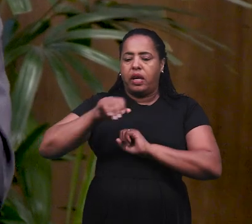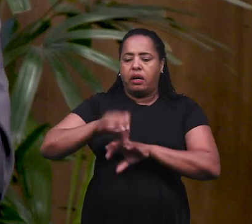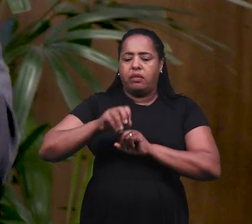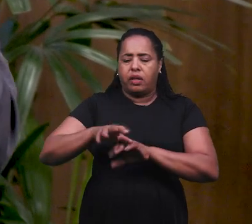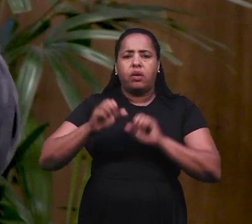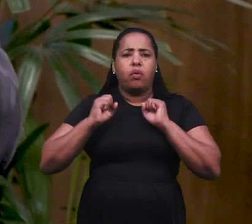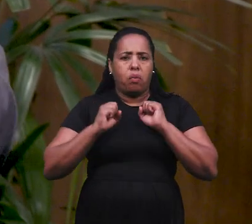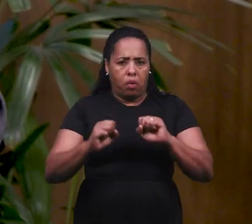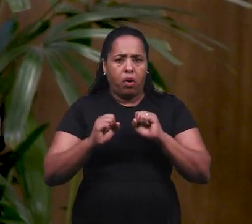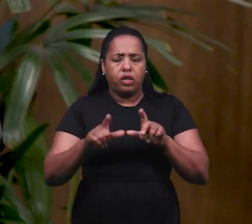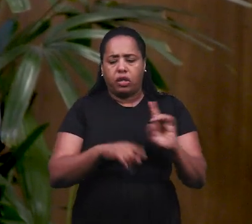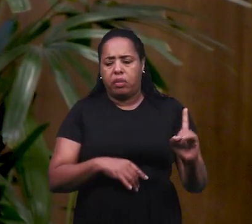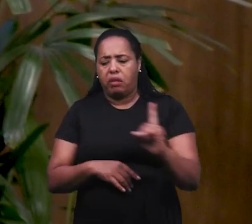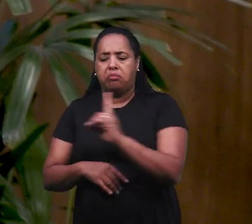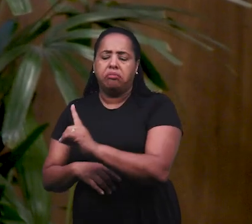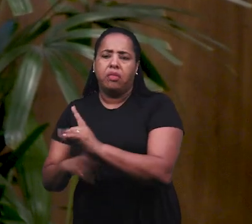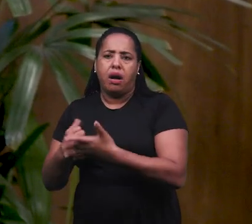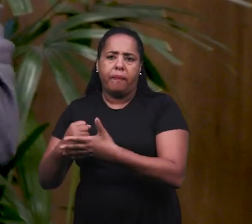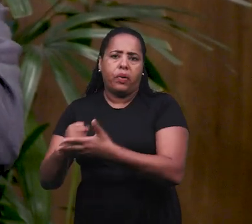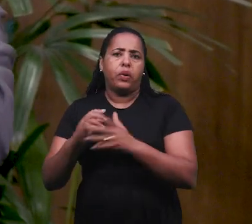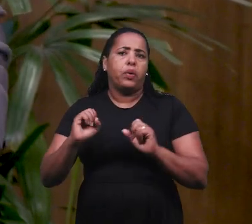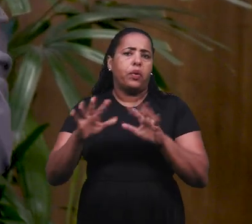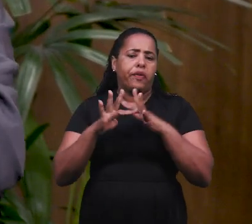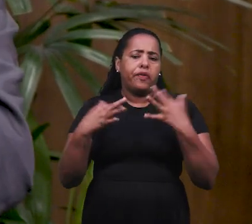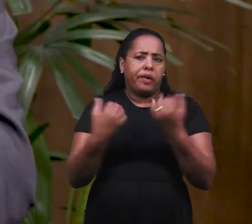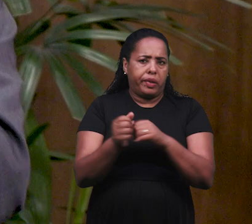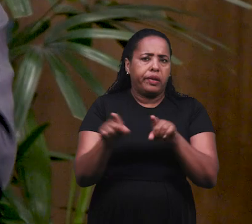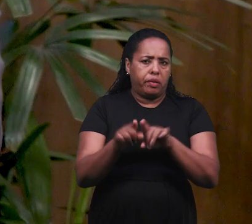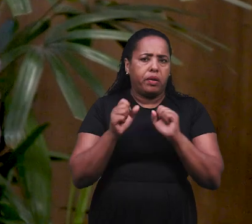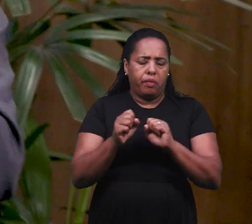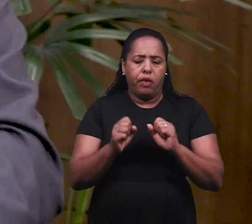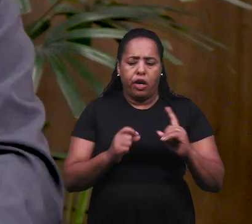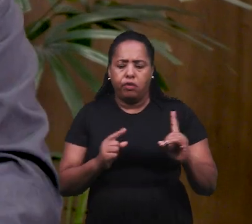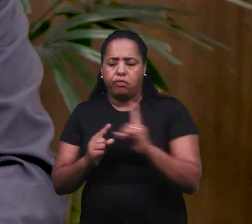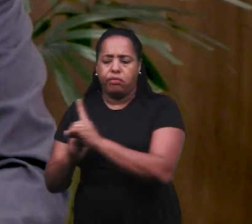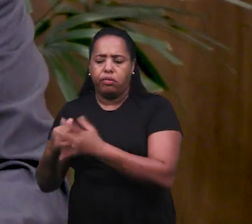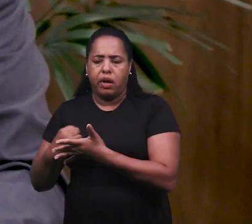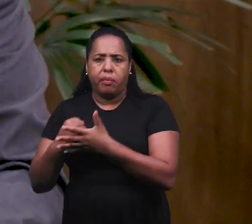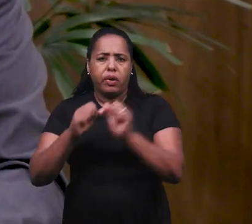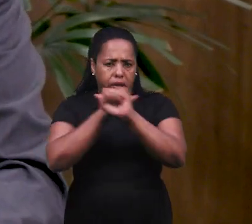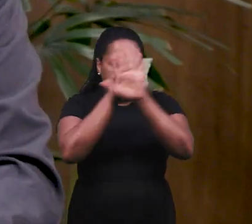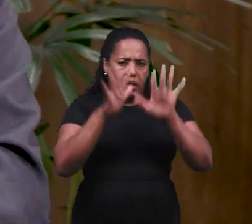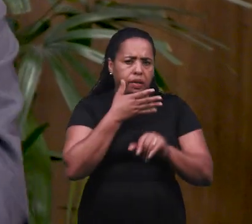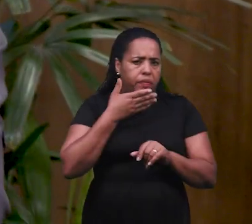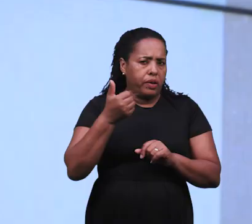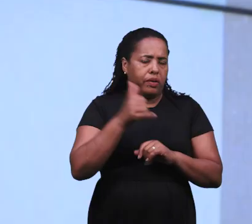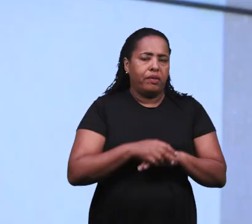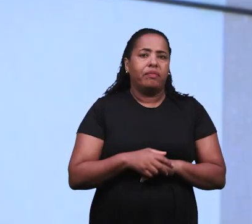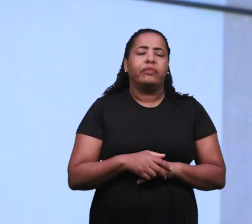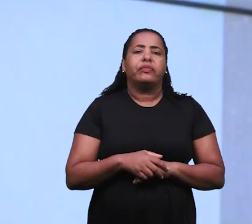pode atuar, ou familiares, você já mencionou alguma coisa já no começo, mas podia esclarecer melhor para a gente a respeito disso?